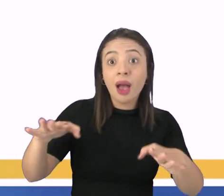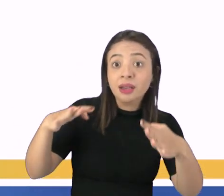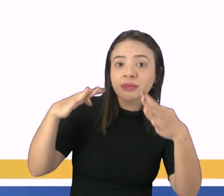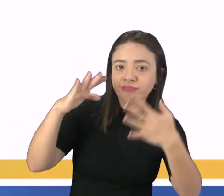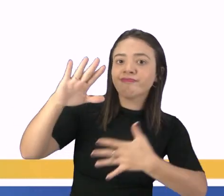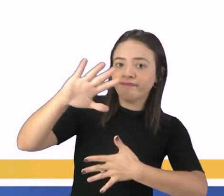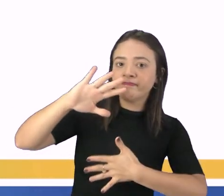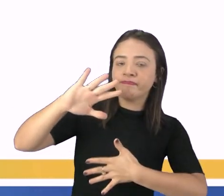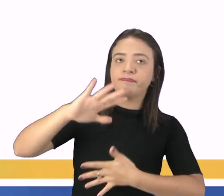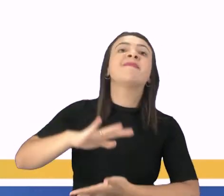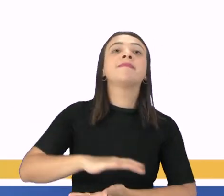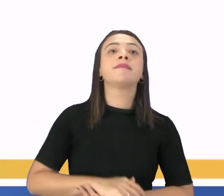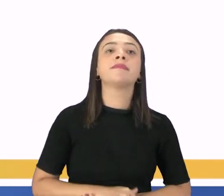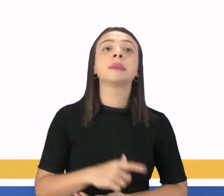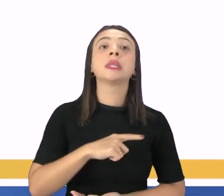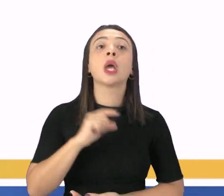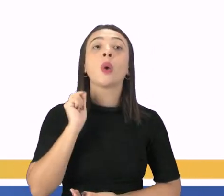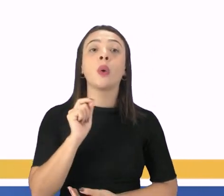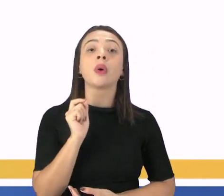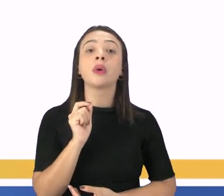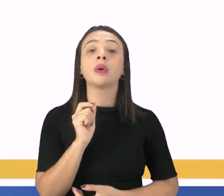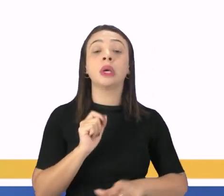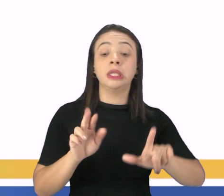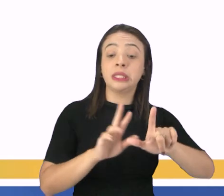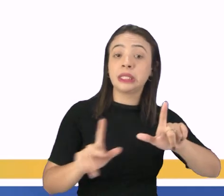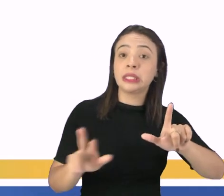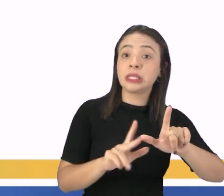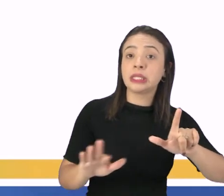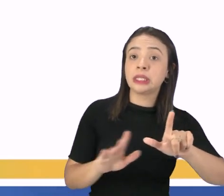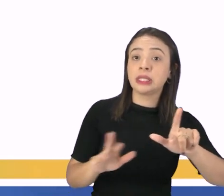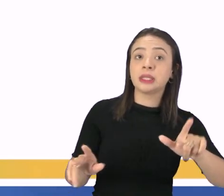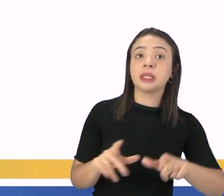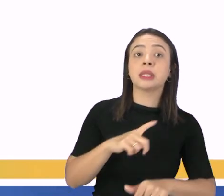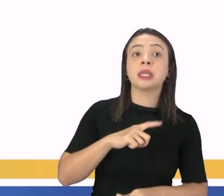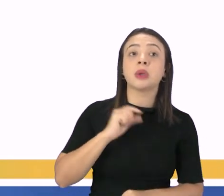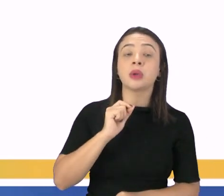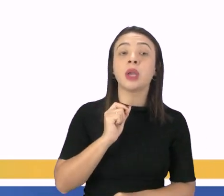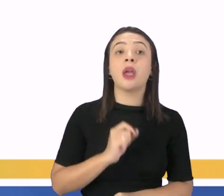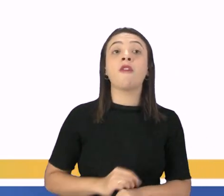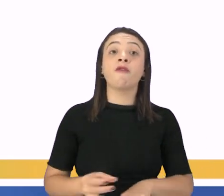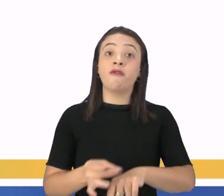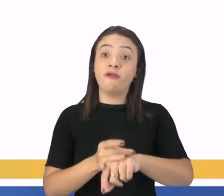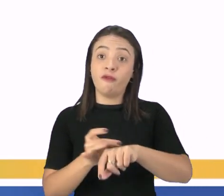mapa. Olha só, eu tenho na legenda nome tigres asiáticos em